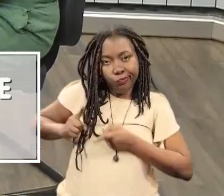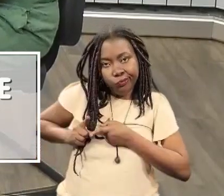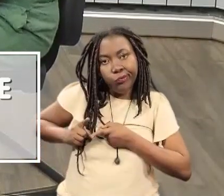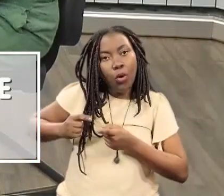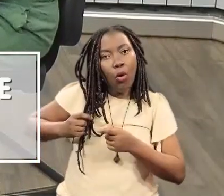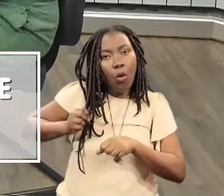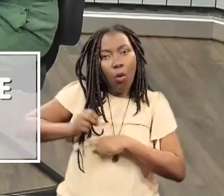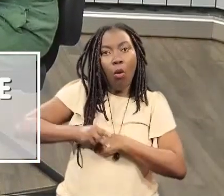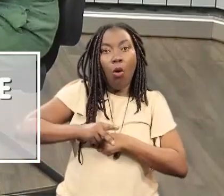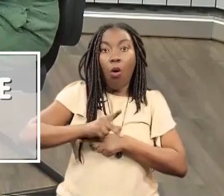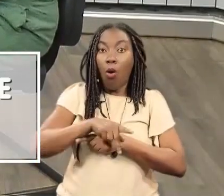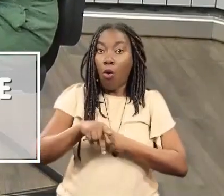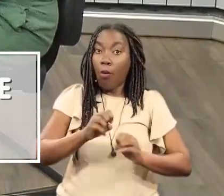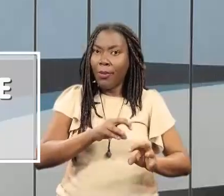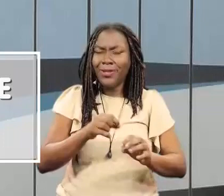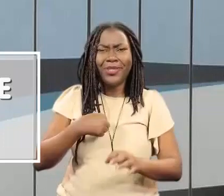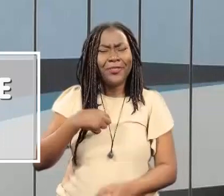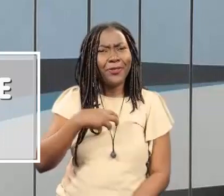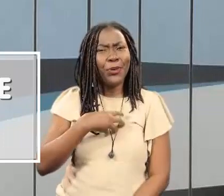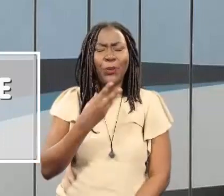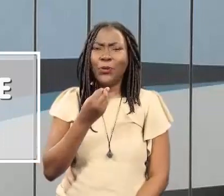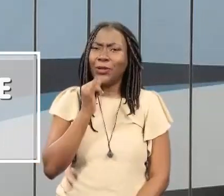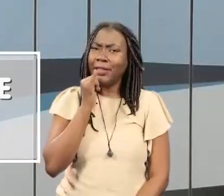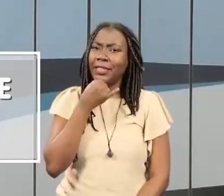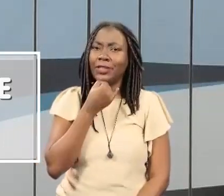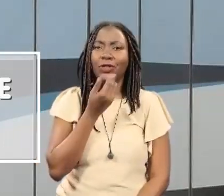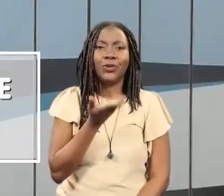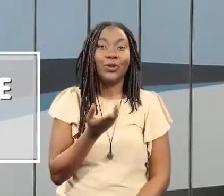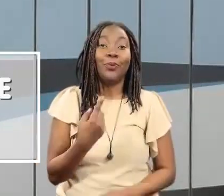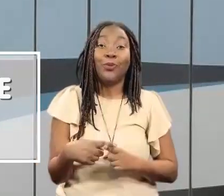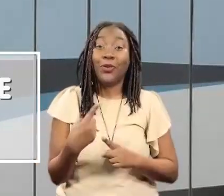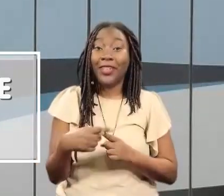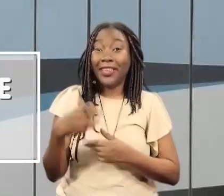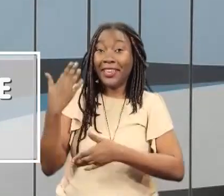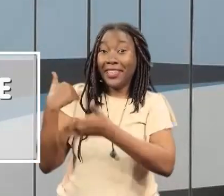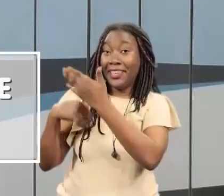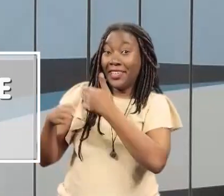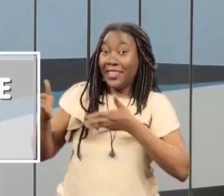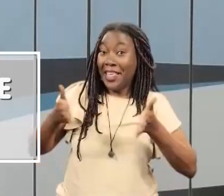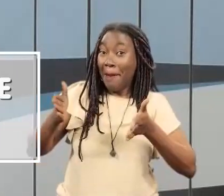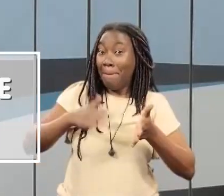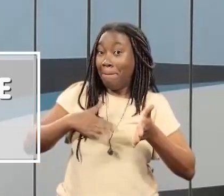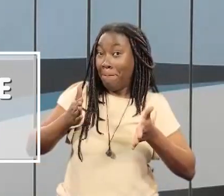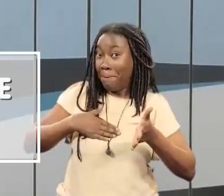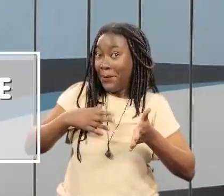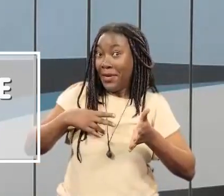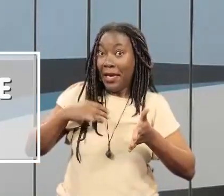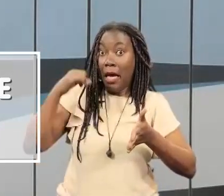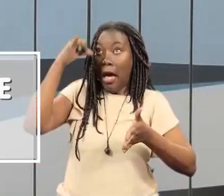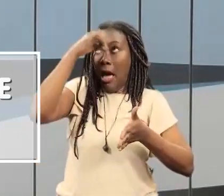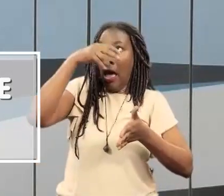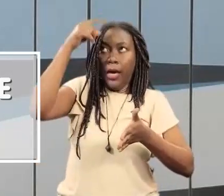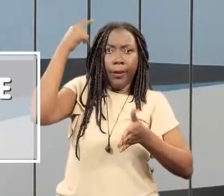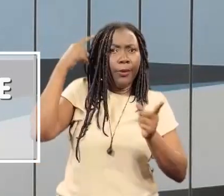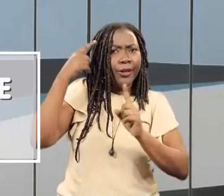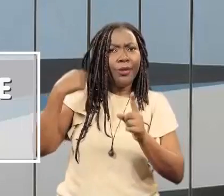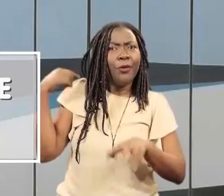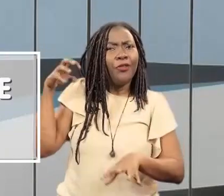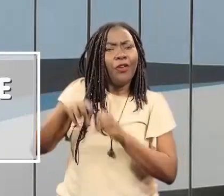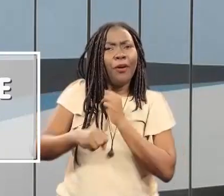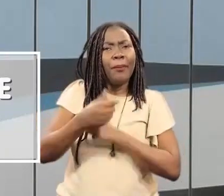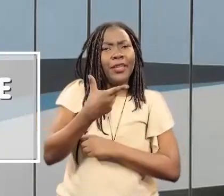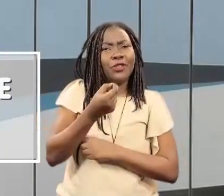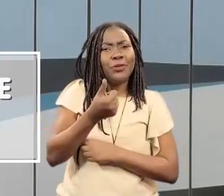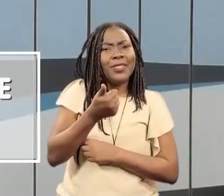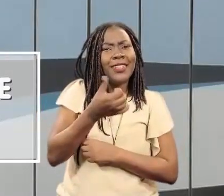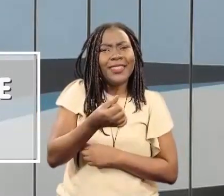sala de aula, eu fico muito triste com isso. Sim. Porque na minha época, que não é tão longe assim, eu me formei em 2016. Sim. Né? Não